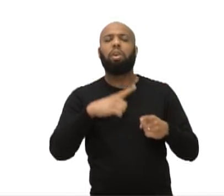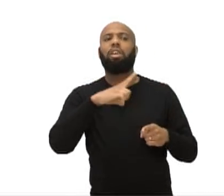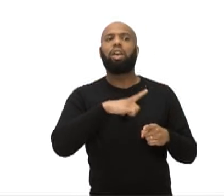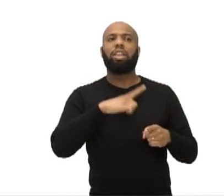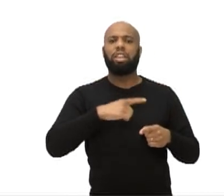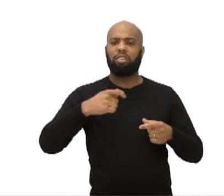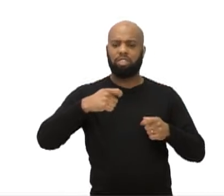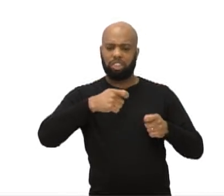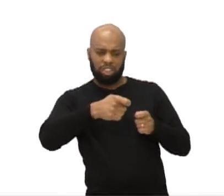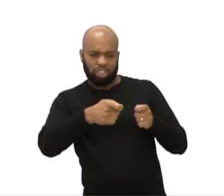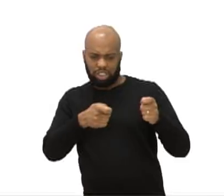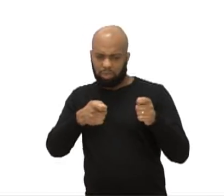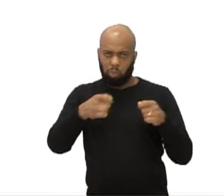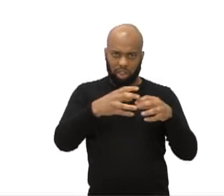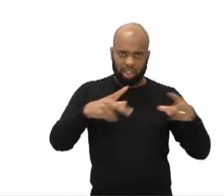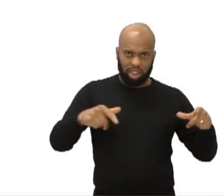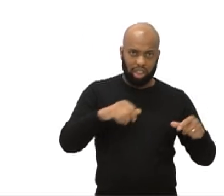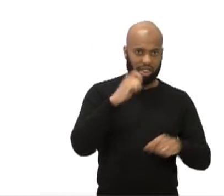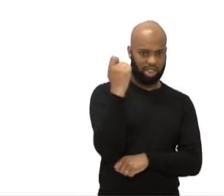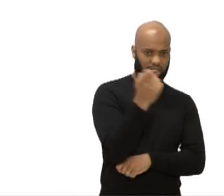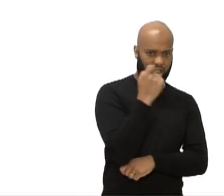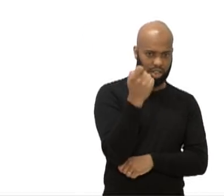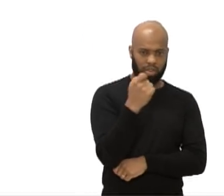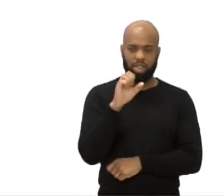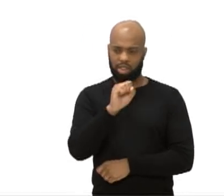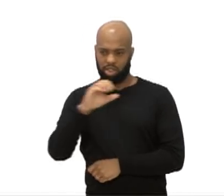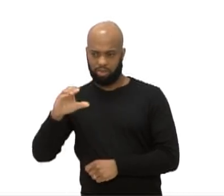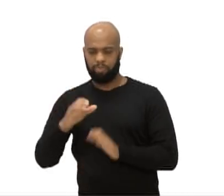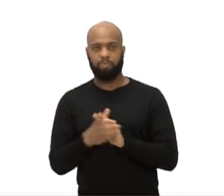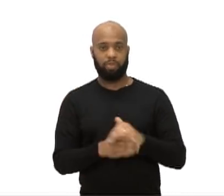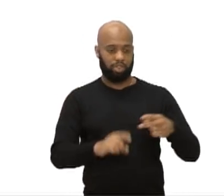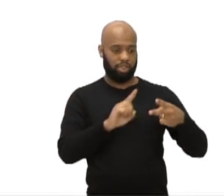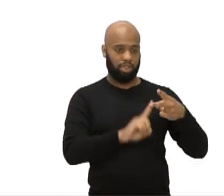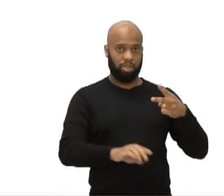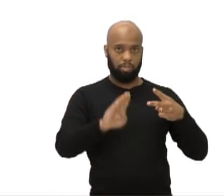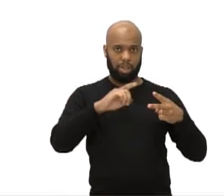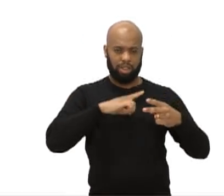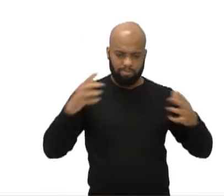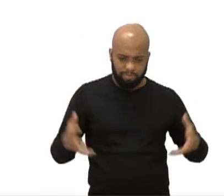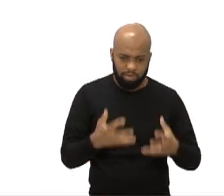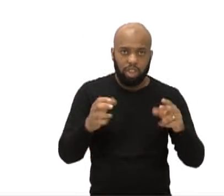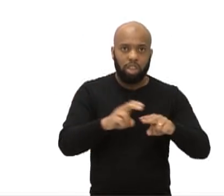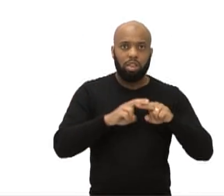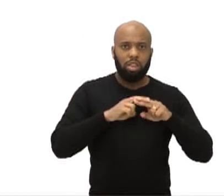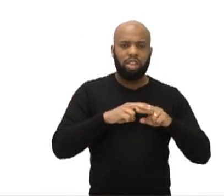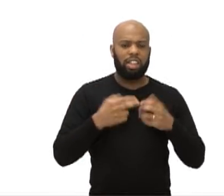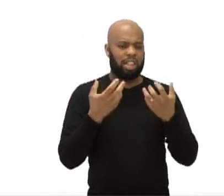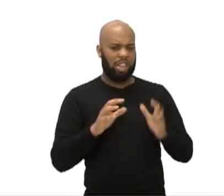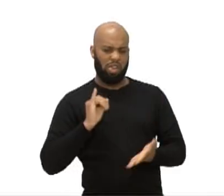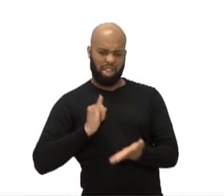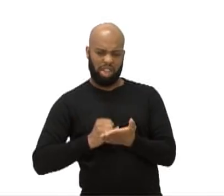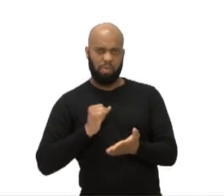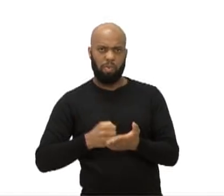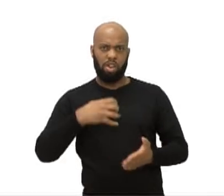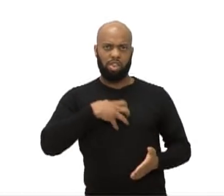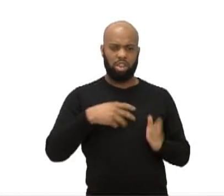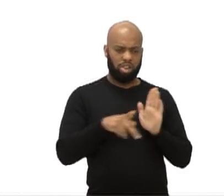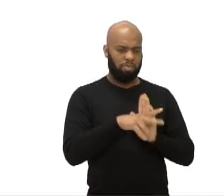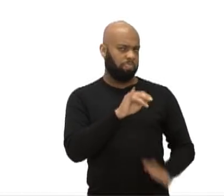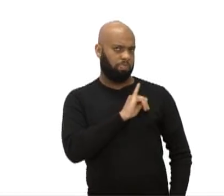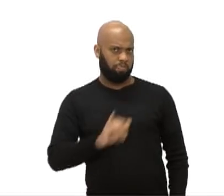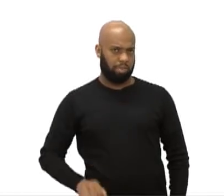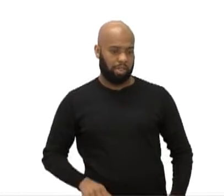disputas de terras entre gaúchos e catarinenses. B. Foi motivada por insatisfação com os impostos estabelecidos pelo